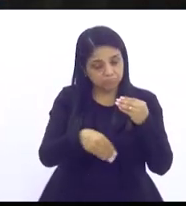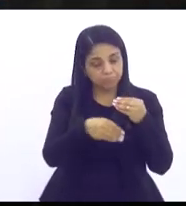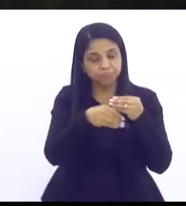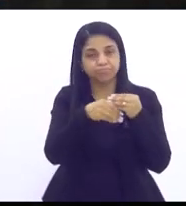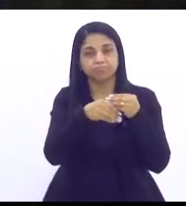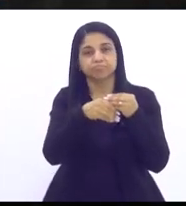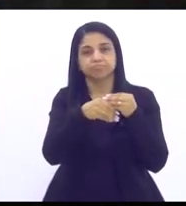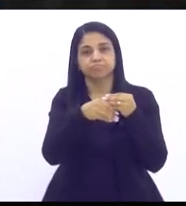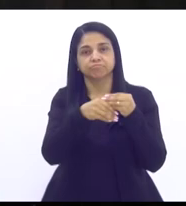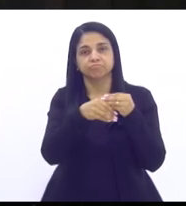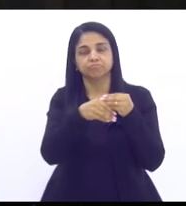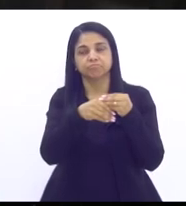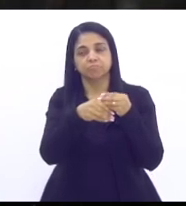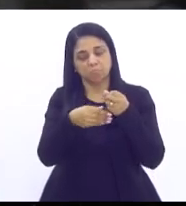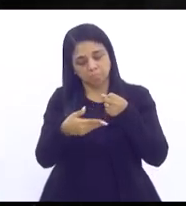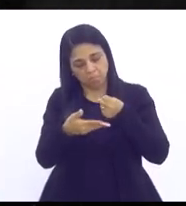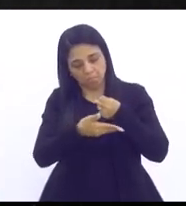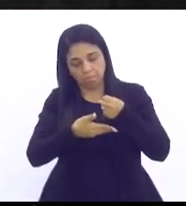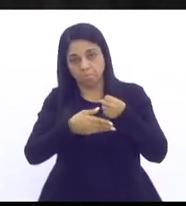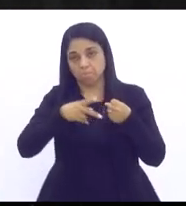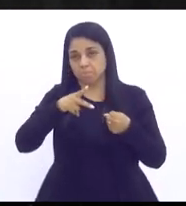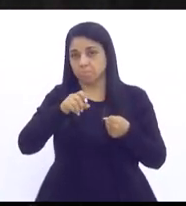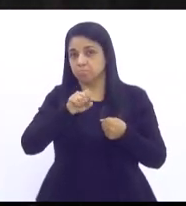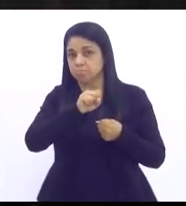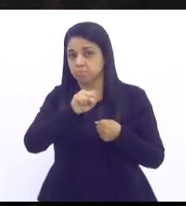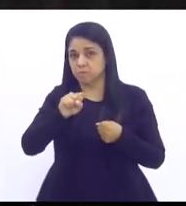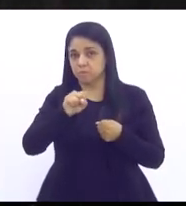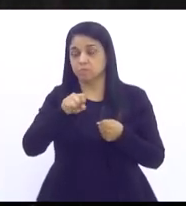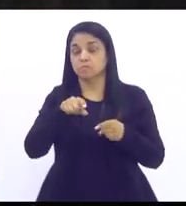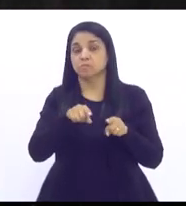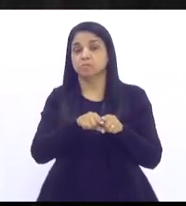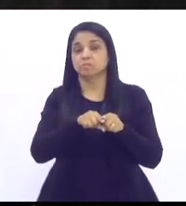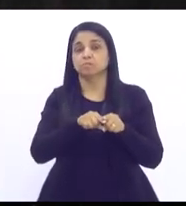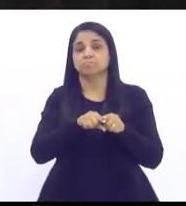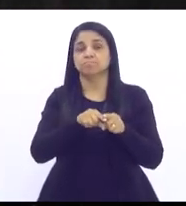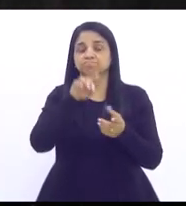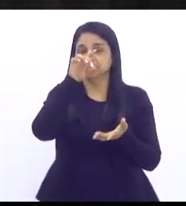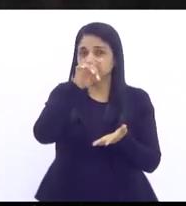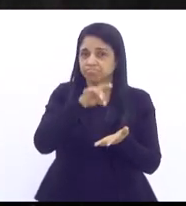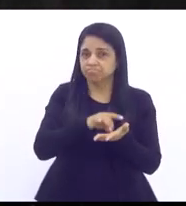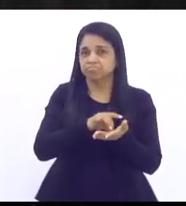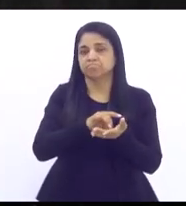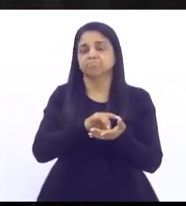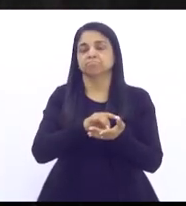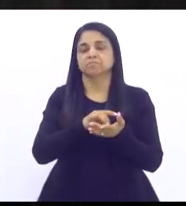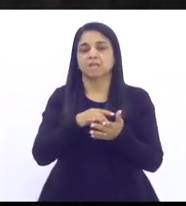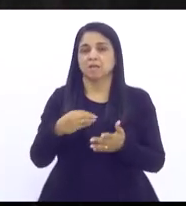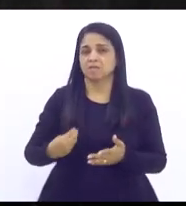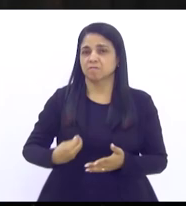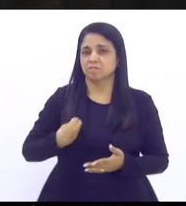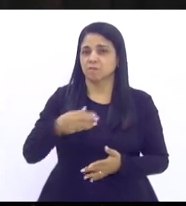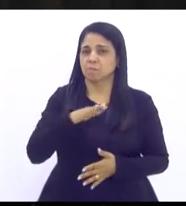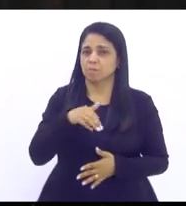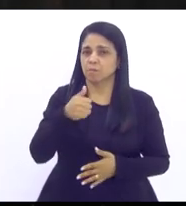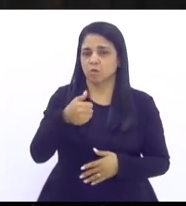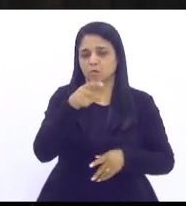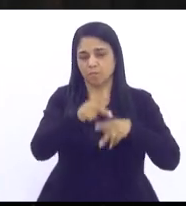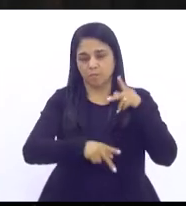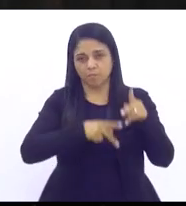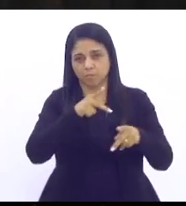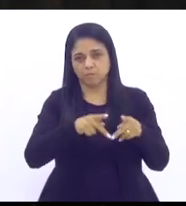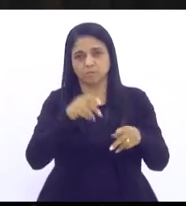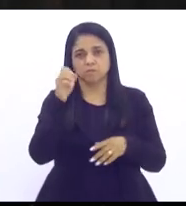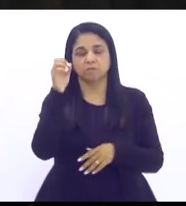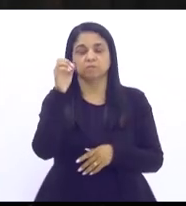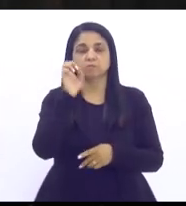Janeiro, o piso regional, volte a ser uma realidade que impacte para melhor a vida da classe trabalhadora aqui do Estado do Rio de Janeiro.